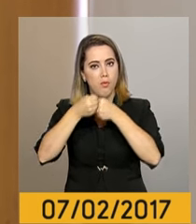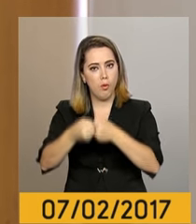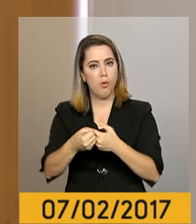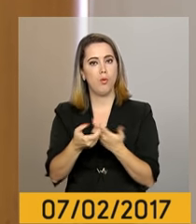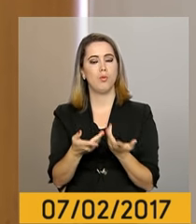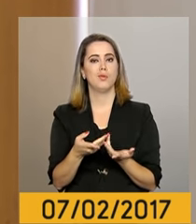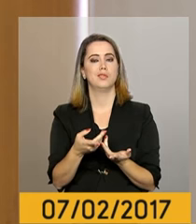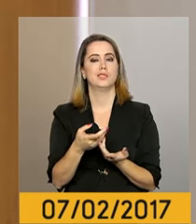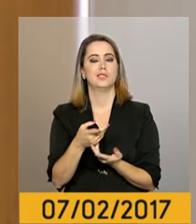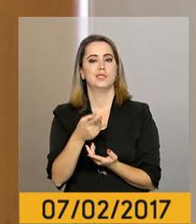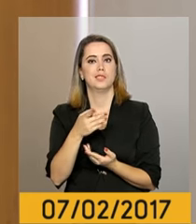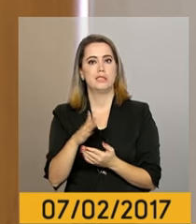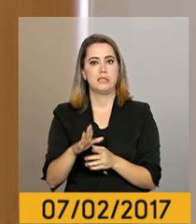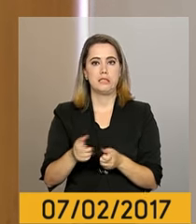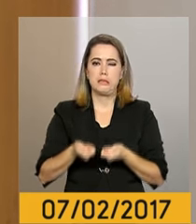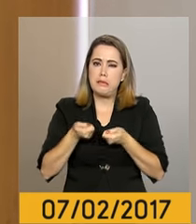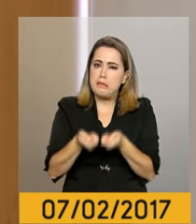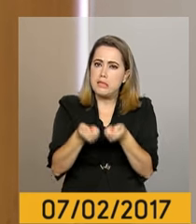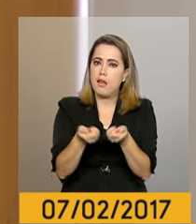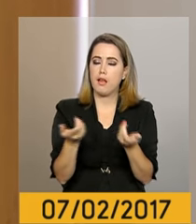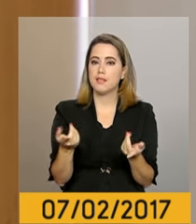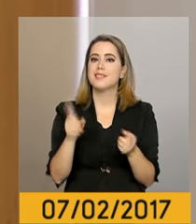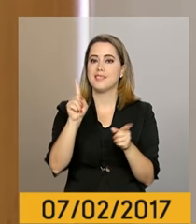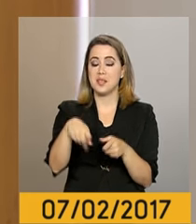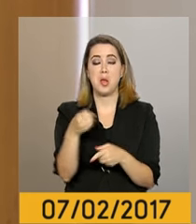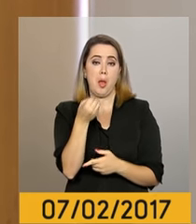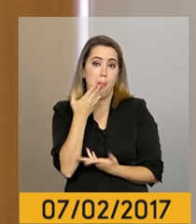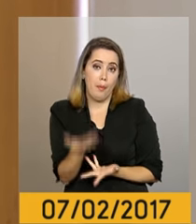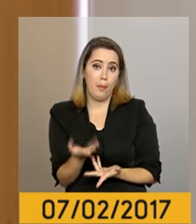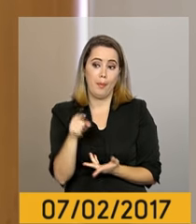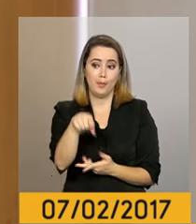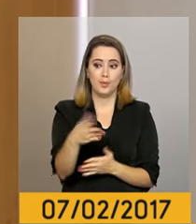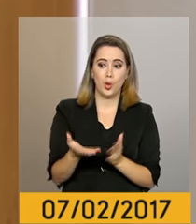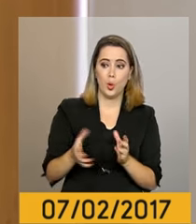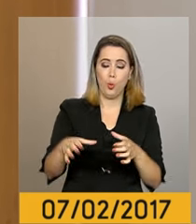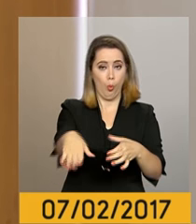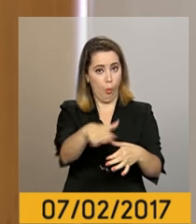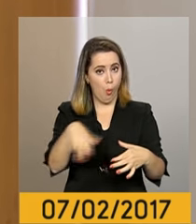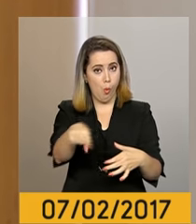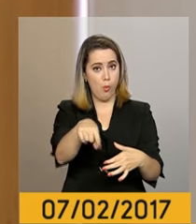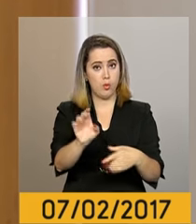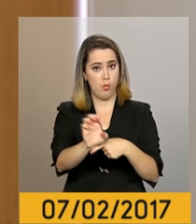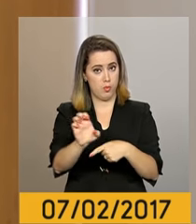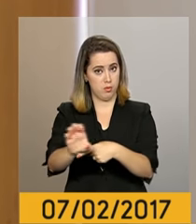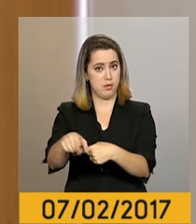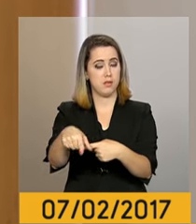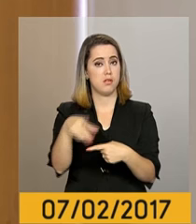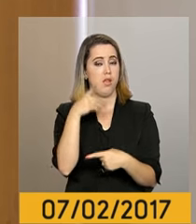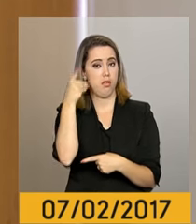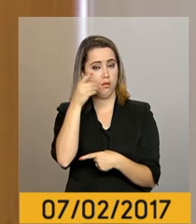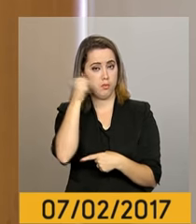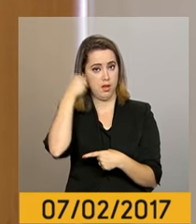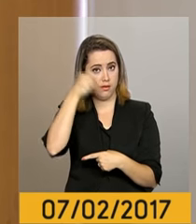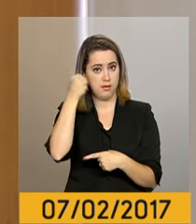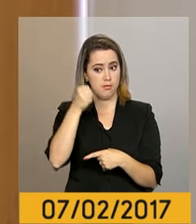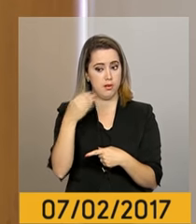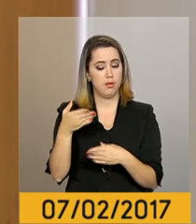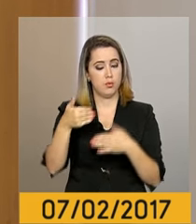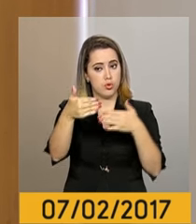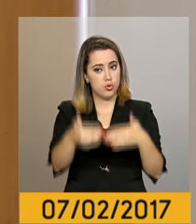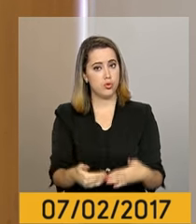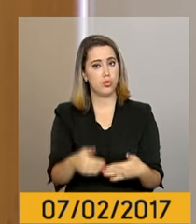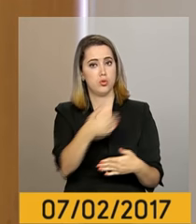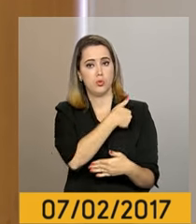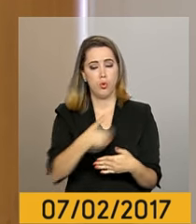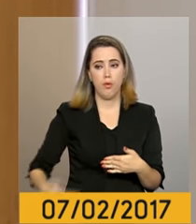esta insistência saudável que os parlamentares fazem junto ao governo com vistas a prestigiar